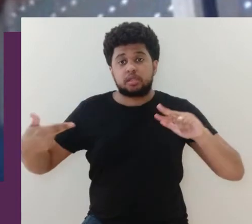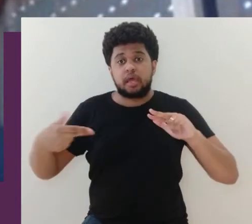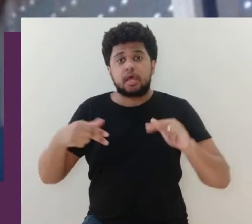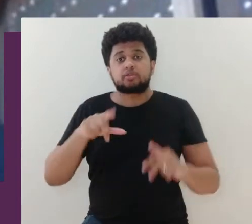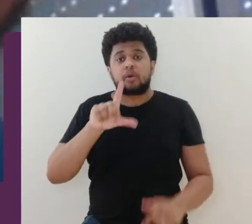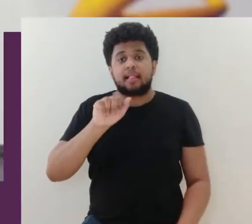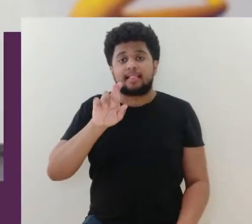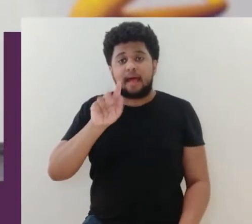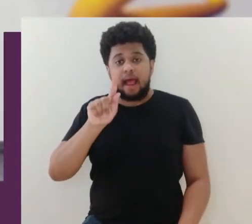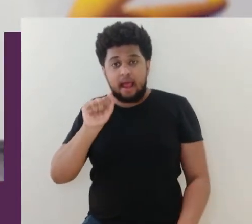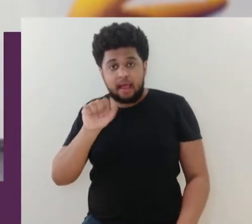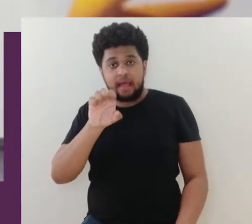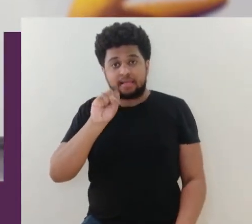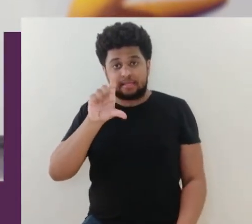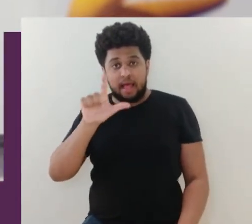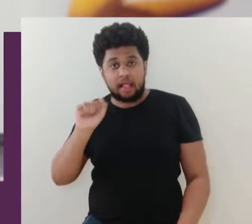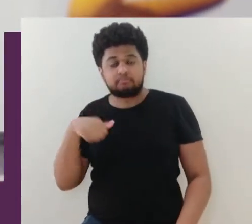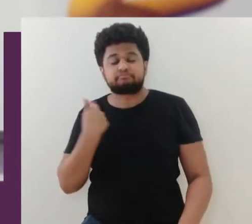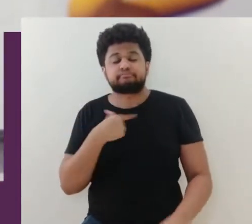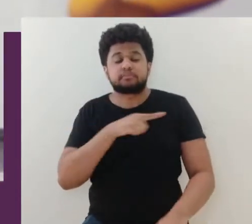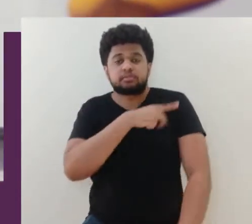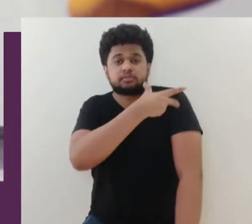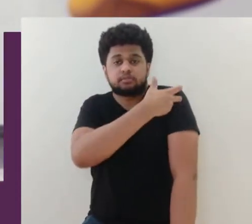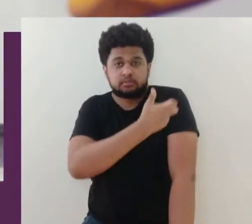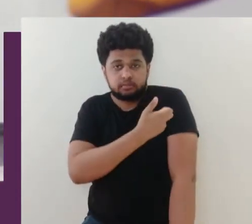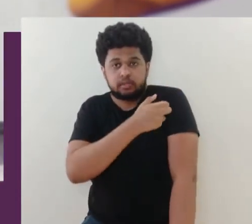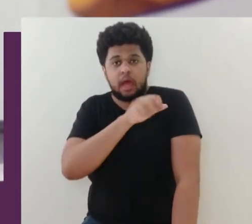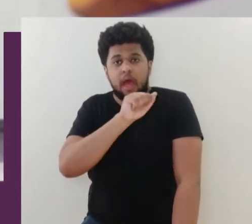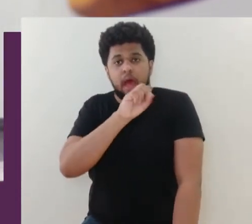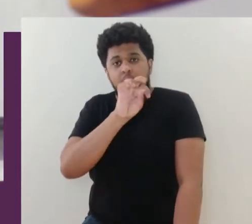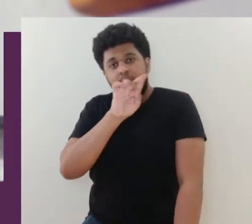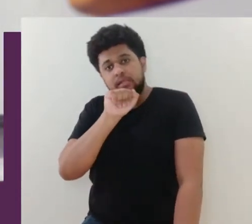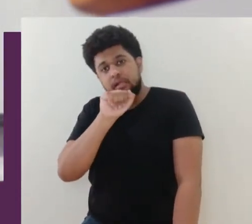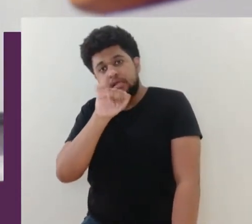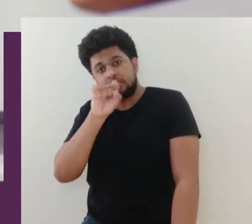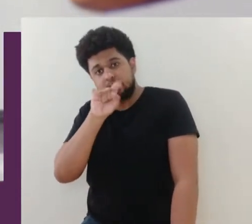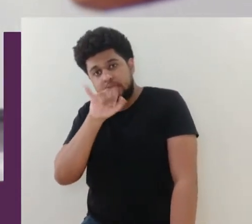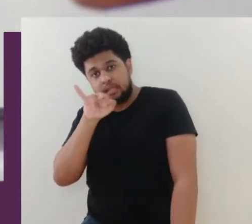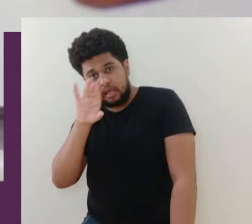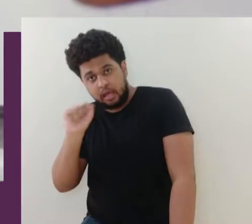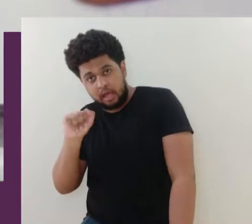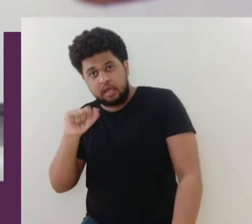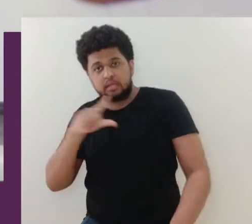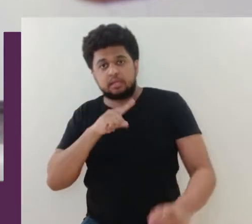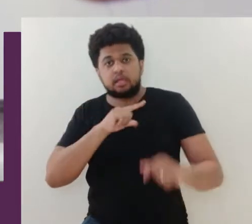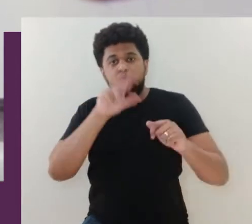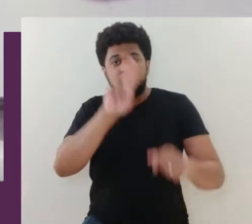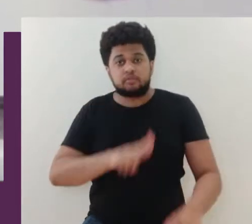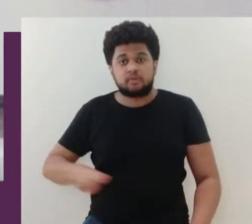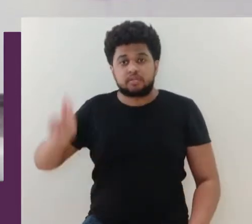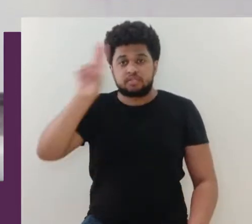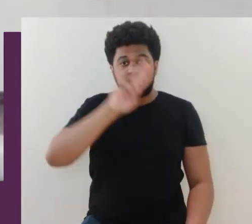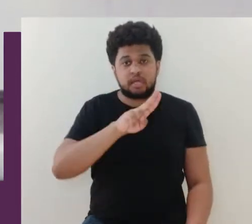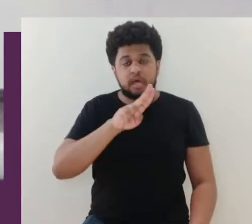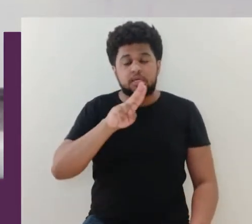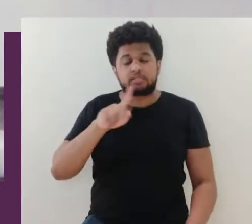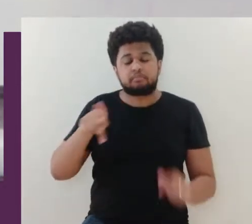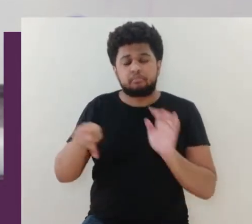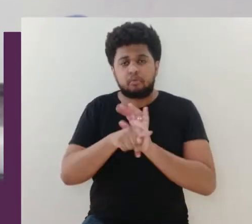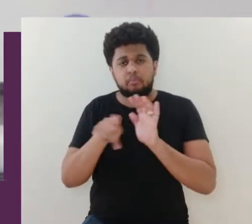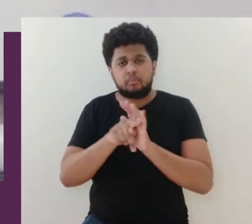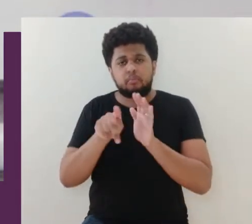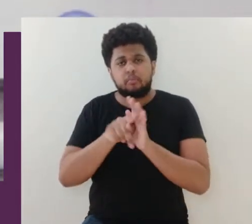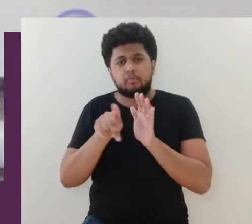larga escala. Nós temos a vacina da AstraZeneca, com a Universidade de Oxford, que é uma vacina de